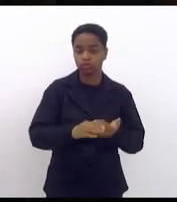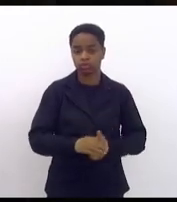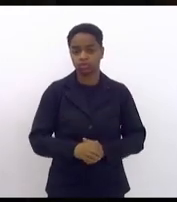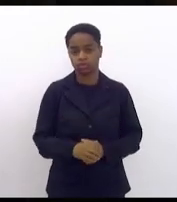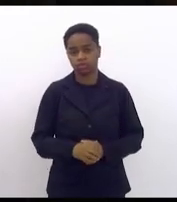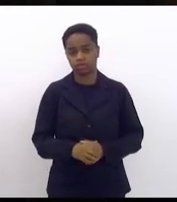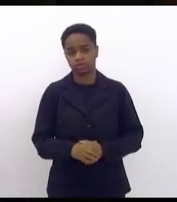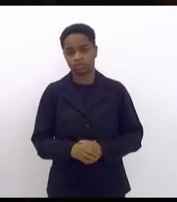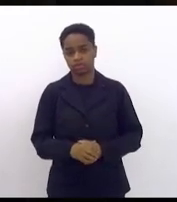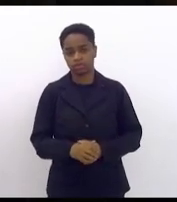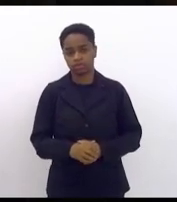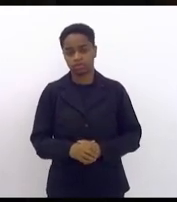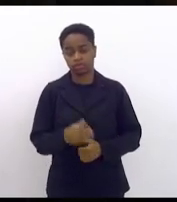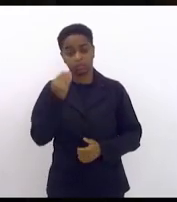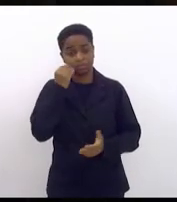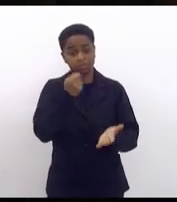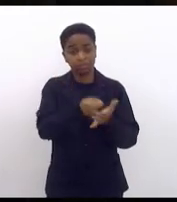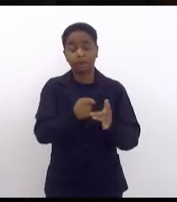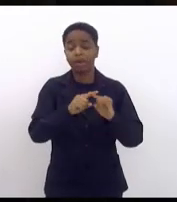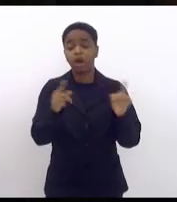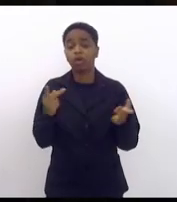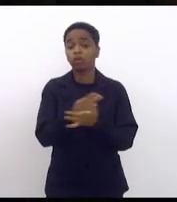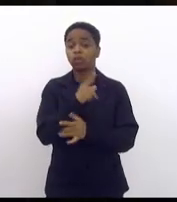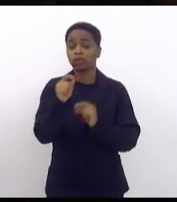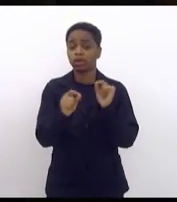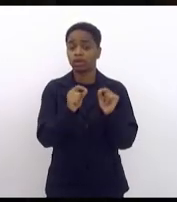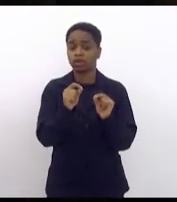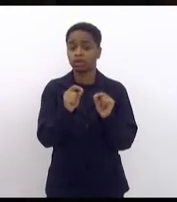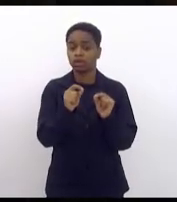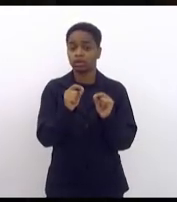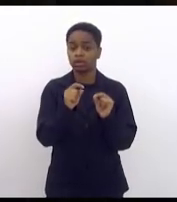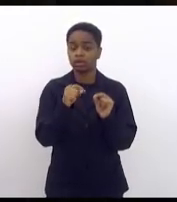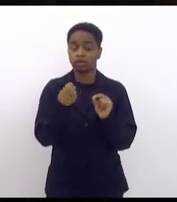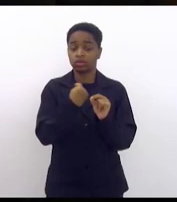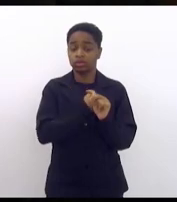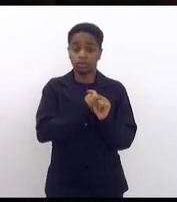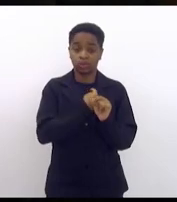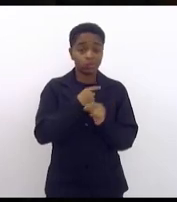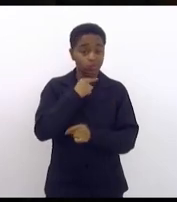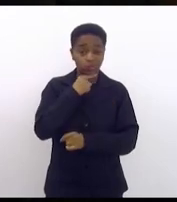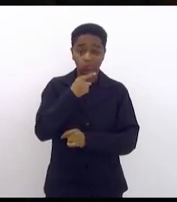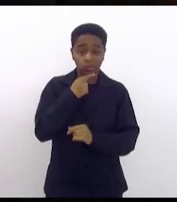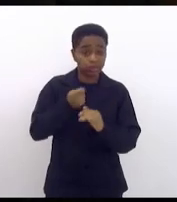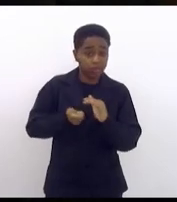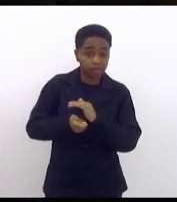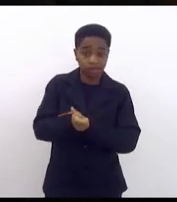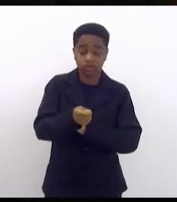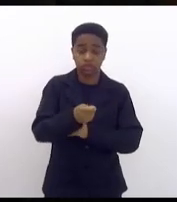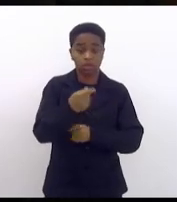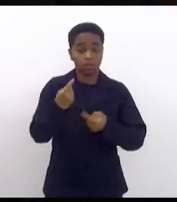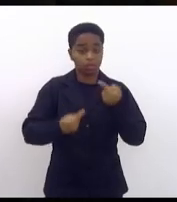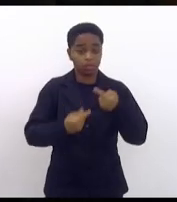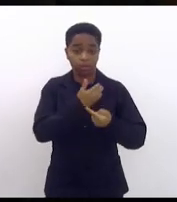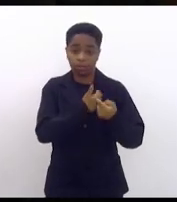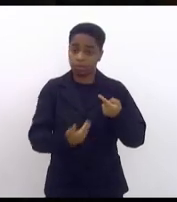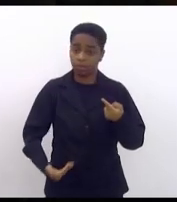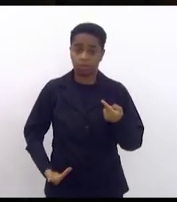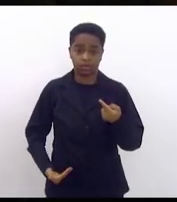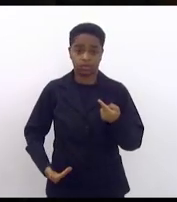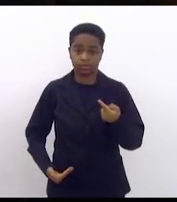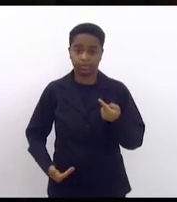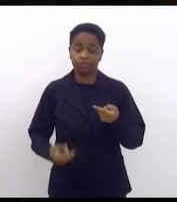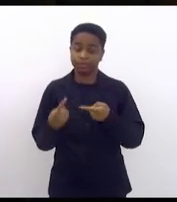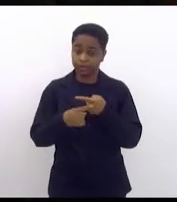para fechar o caixa. O que, é que vai acontecer? Nós vamos ter menos capacidade de investir em políticas públicas, que poderiam